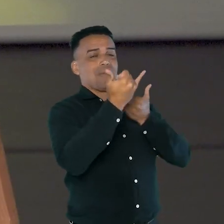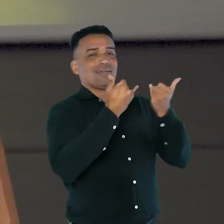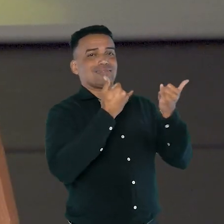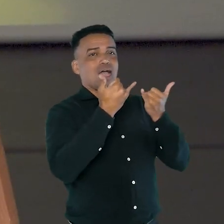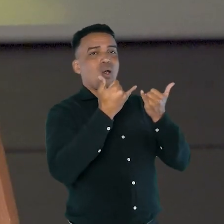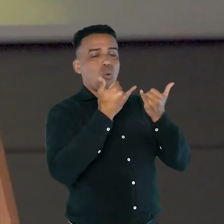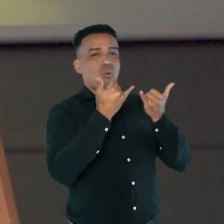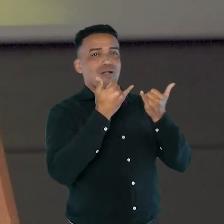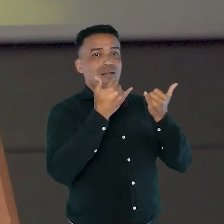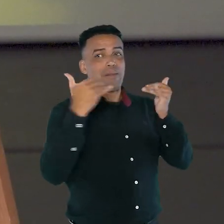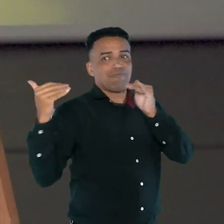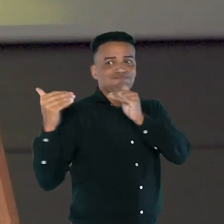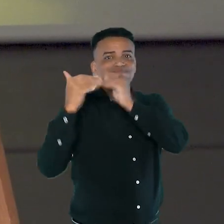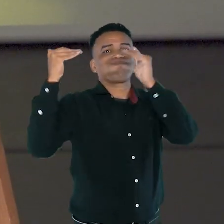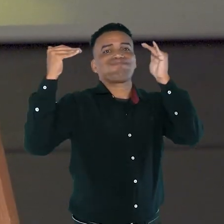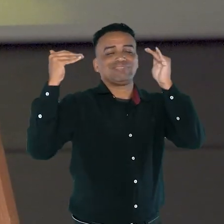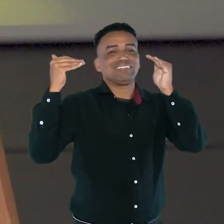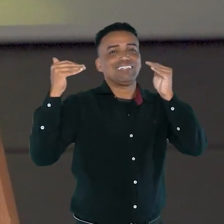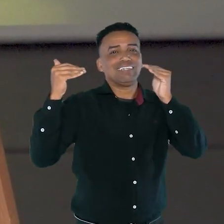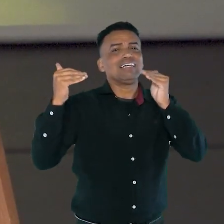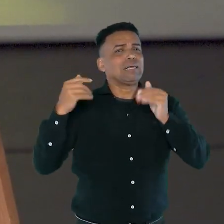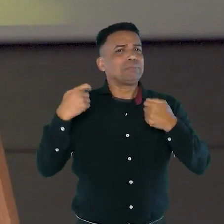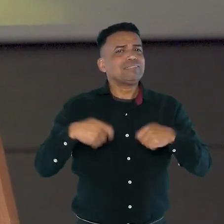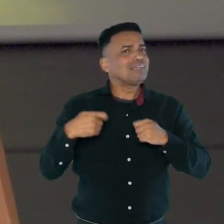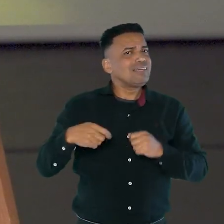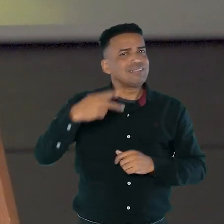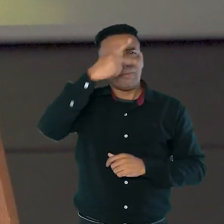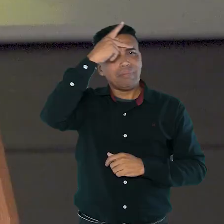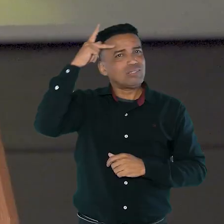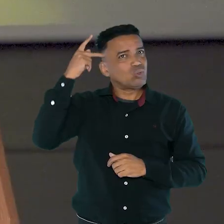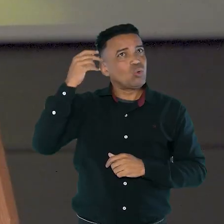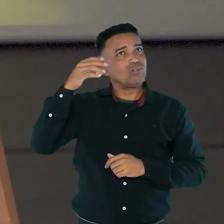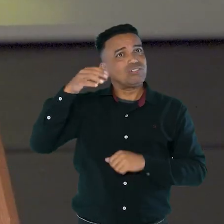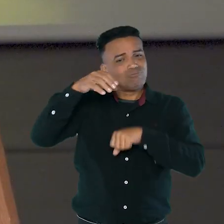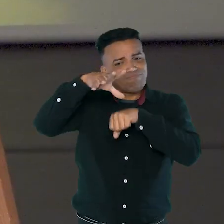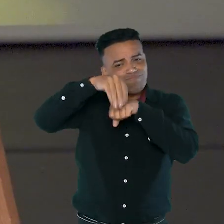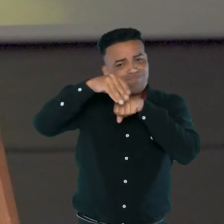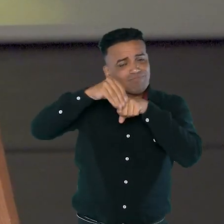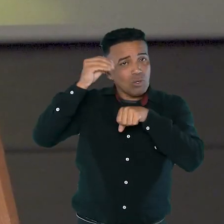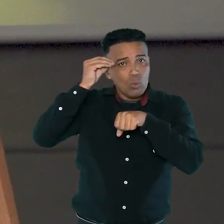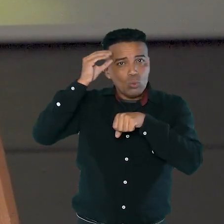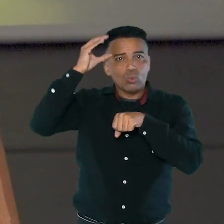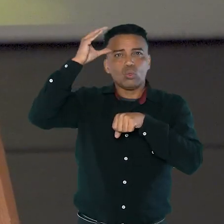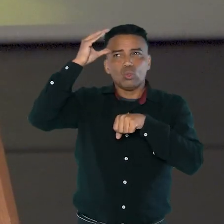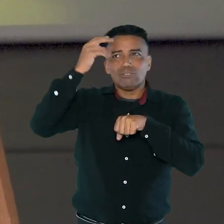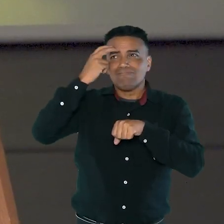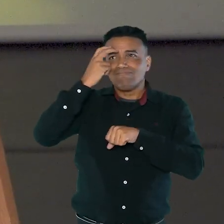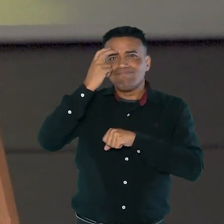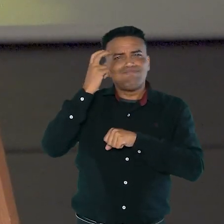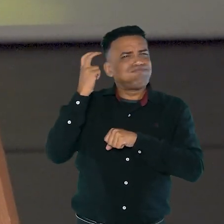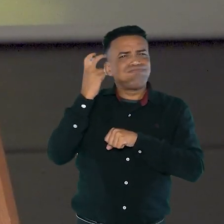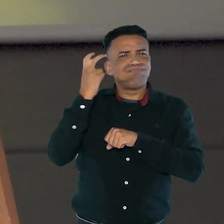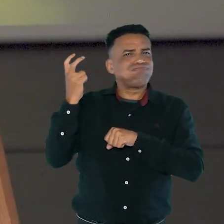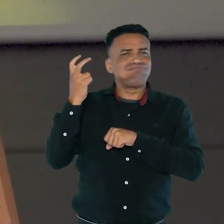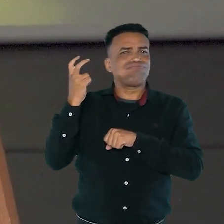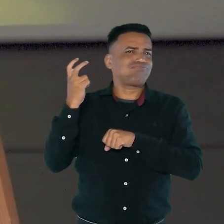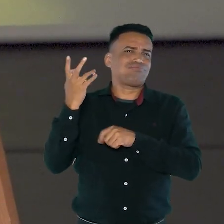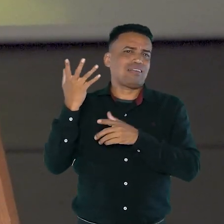Mas entendo também que talvez seja necessário alguém com sabedoria e com parcimônia e